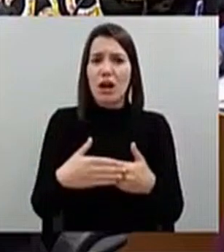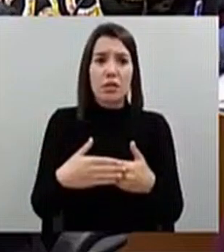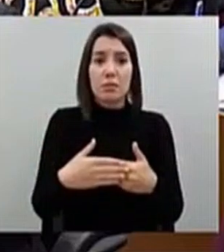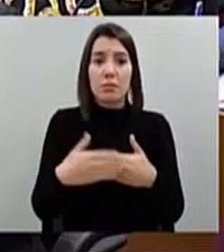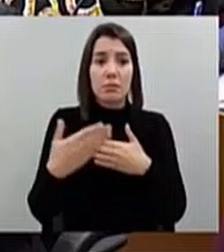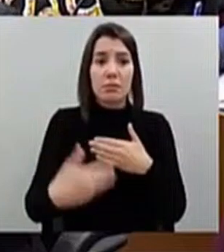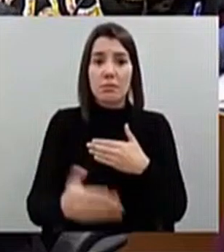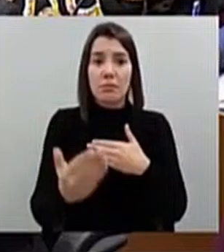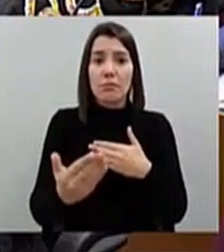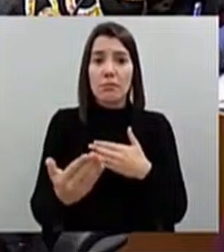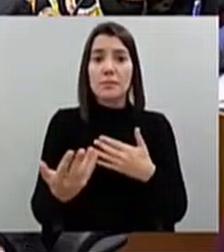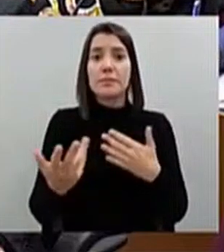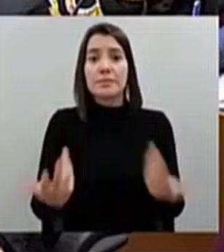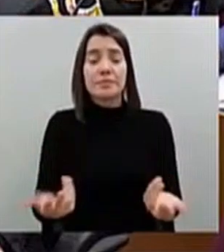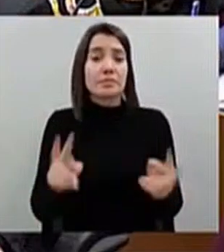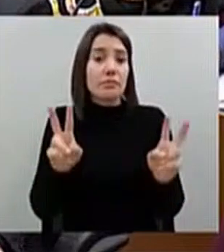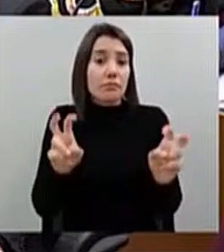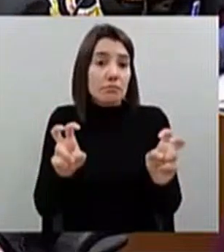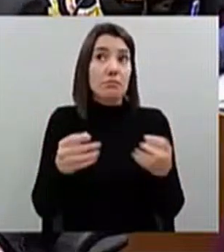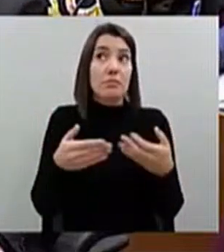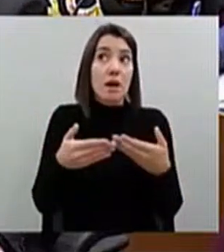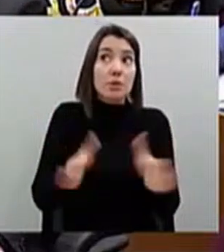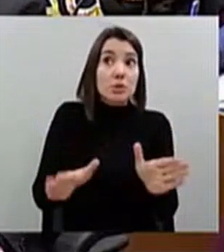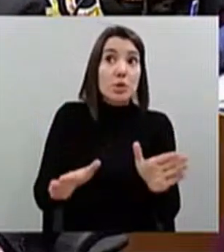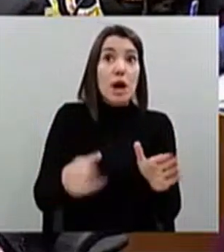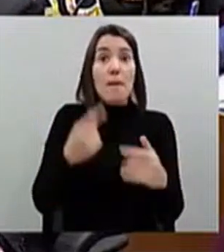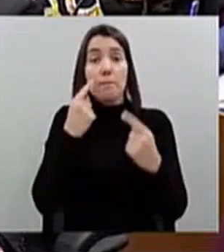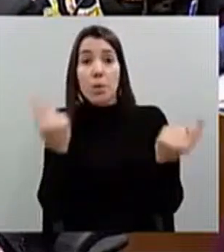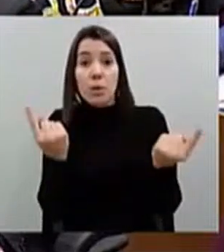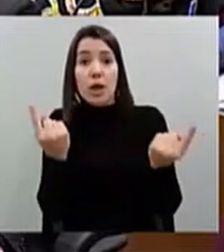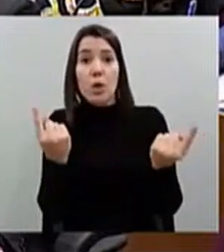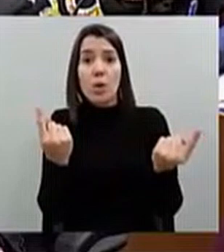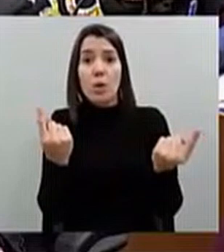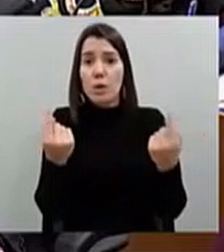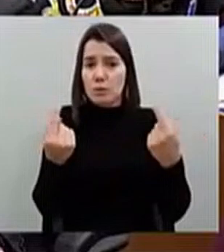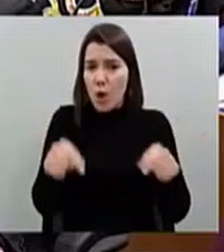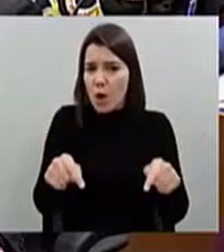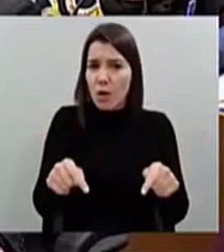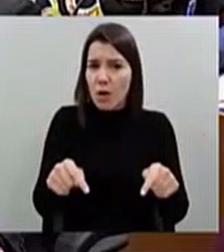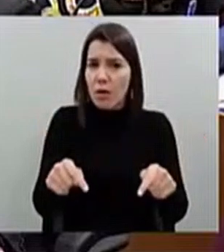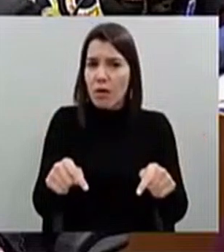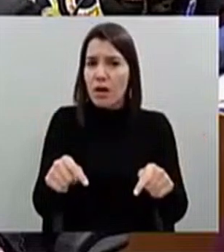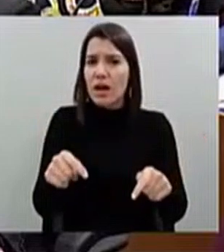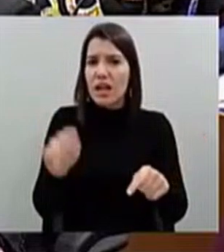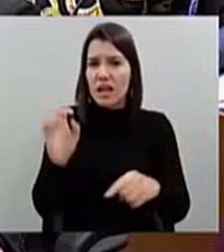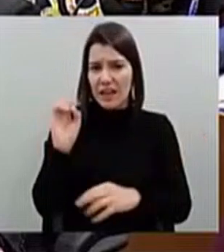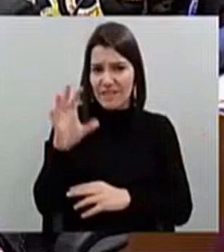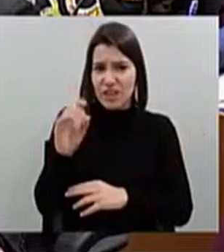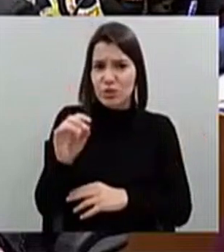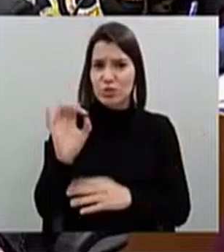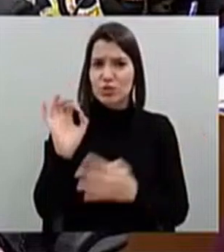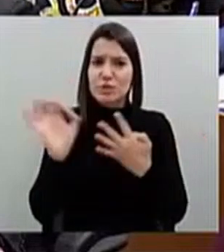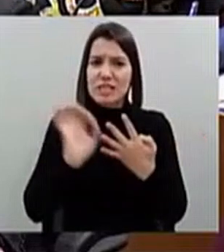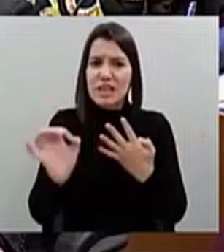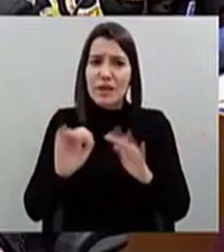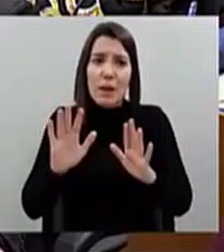esta suposta abertura ao público vai acontecer apenas através de eventos específicos, não tendo havido nenhum